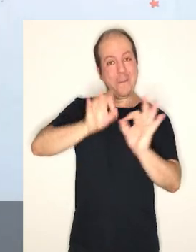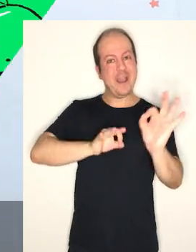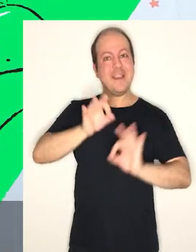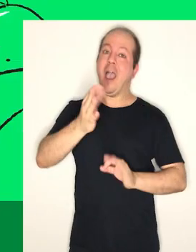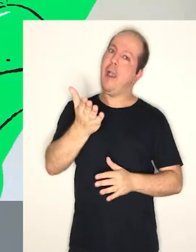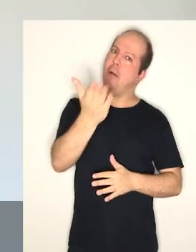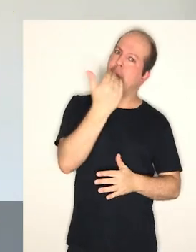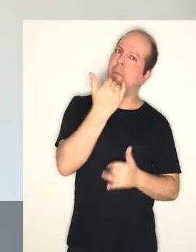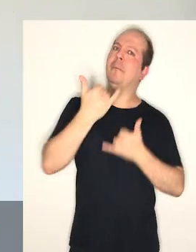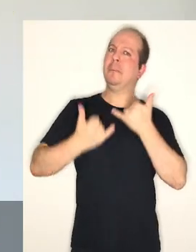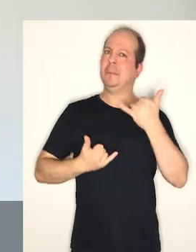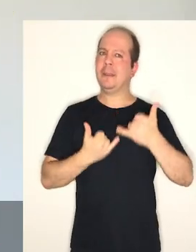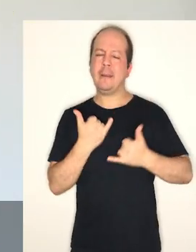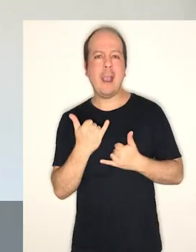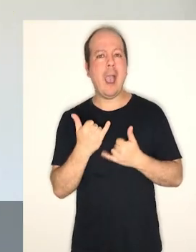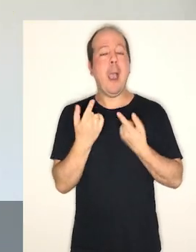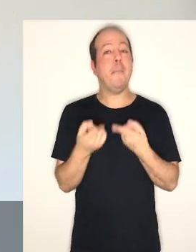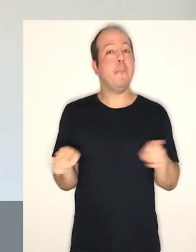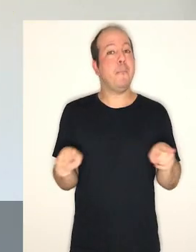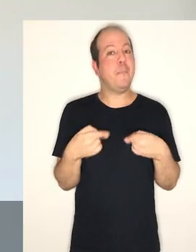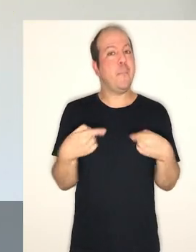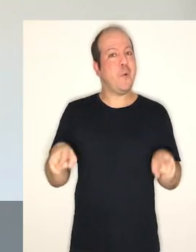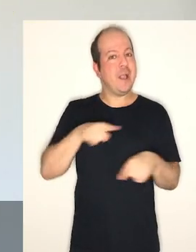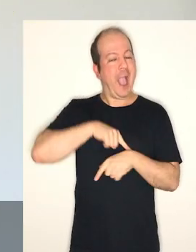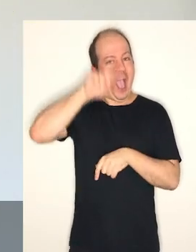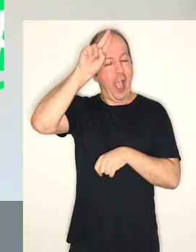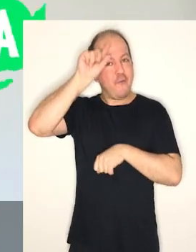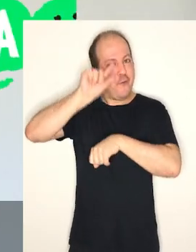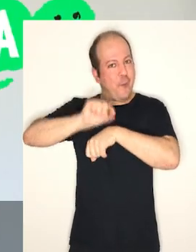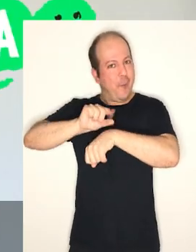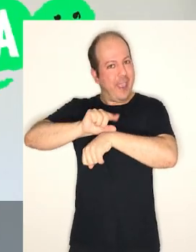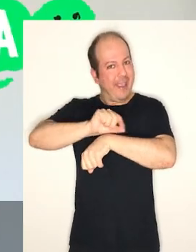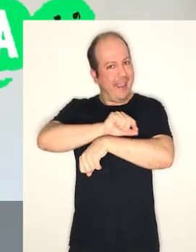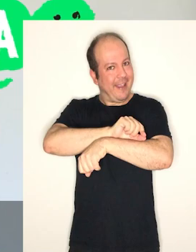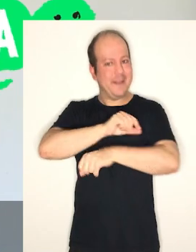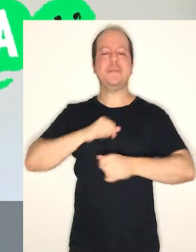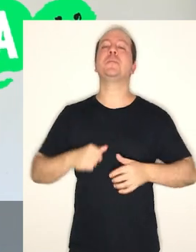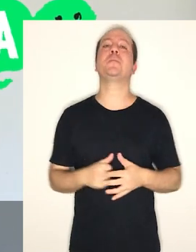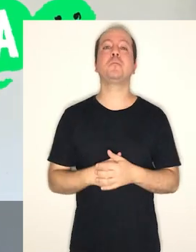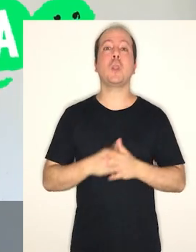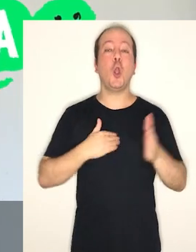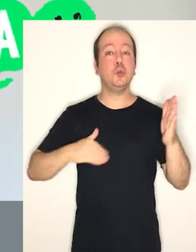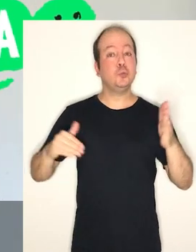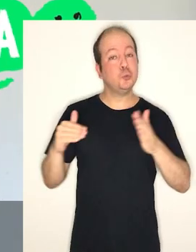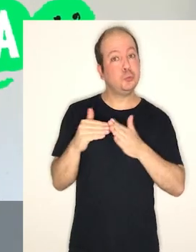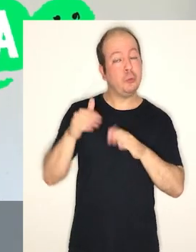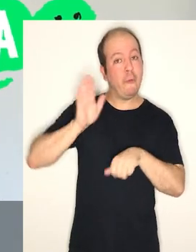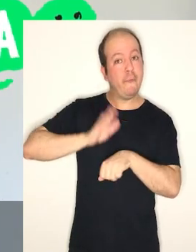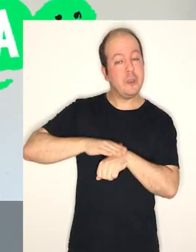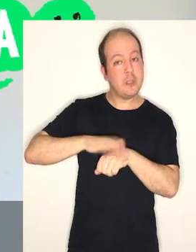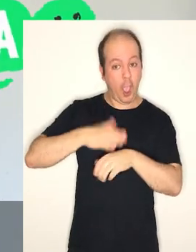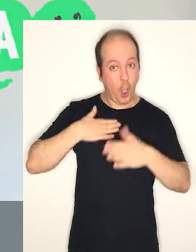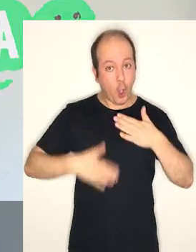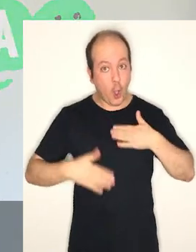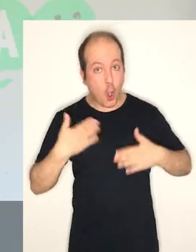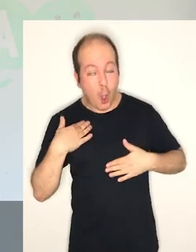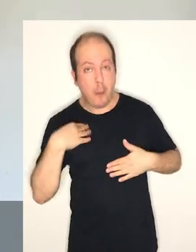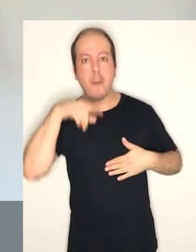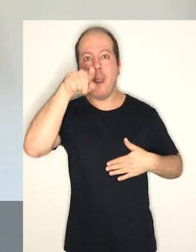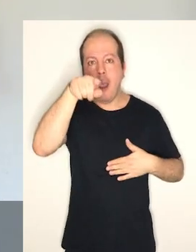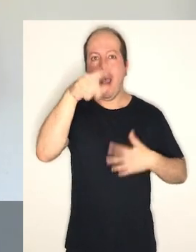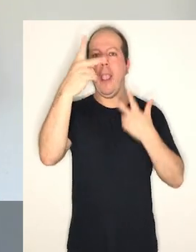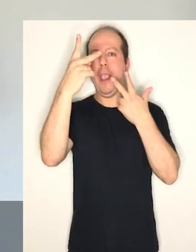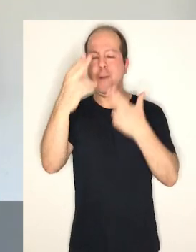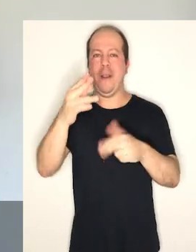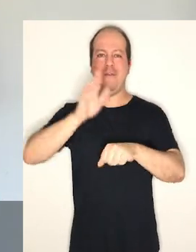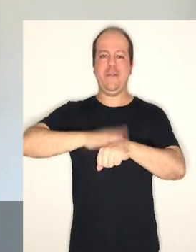projetos. Bora brincar com a música da formiguinha na roça? Bora lá? Então é o seguinte, tudo que eu fizer no corpo você faz